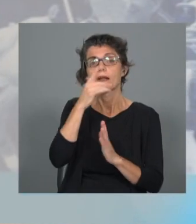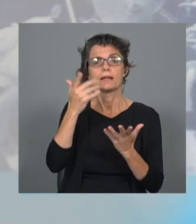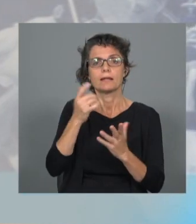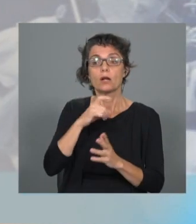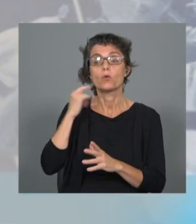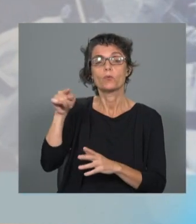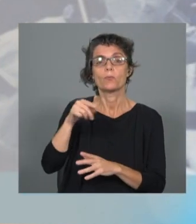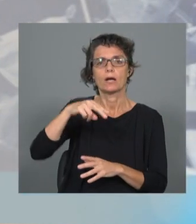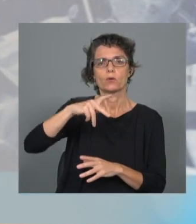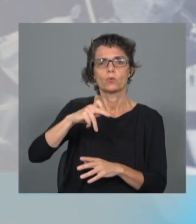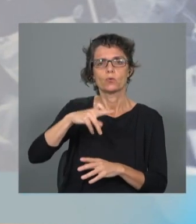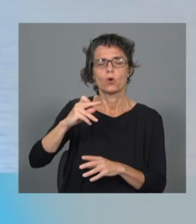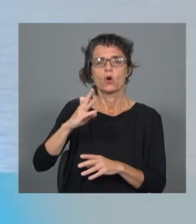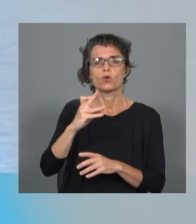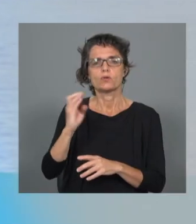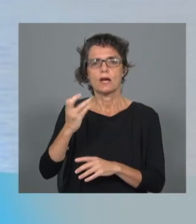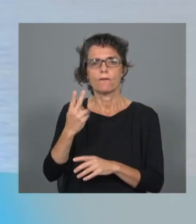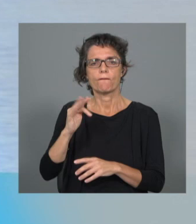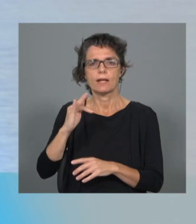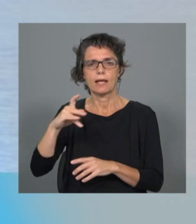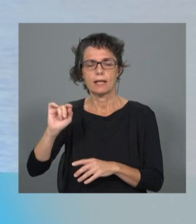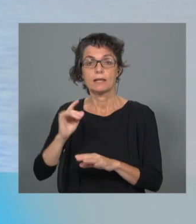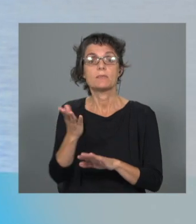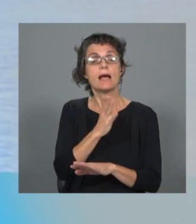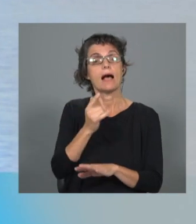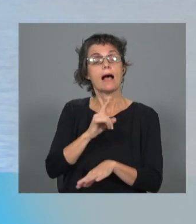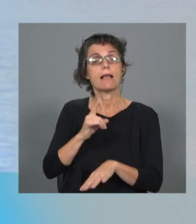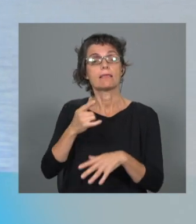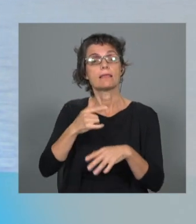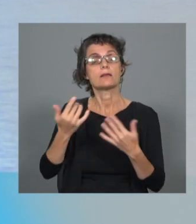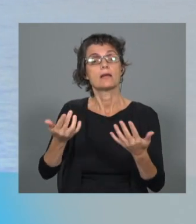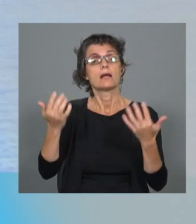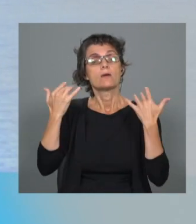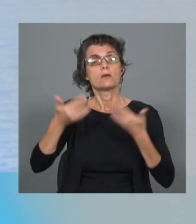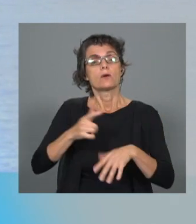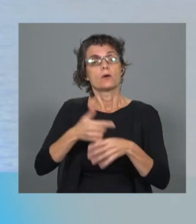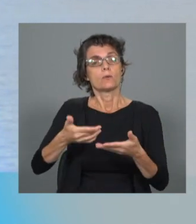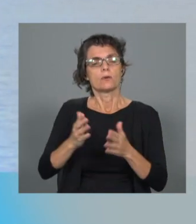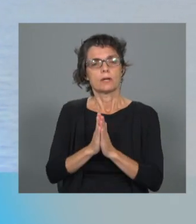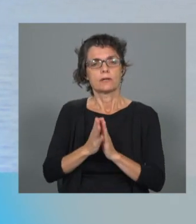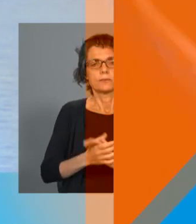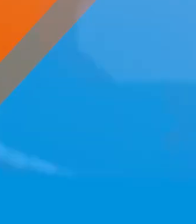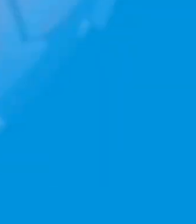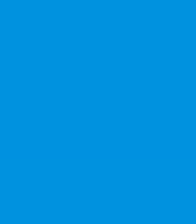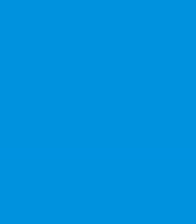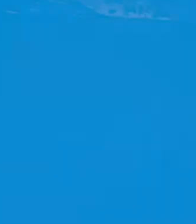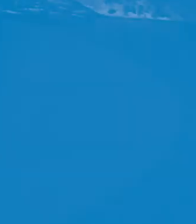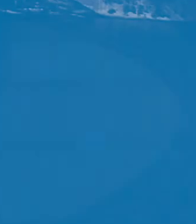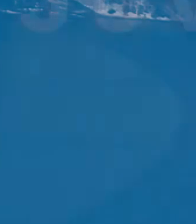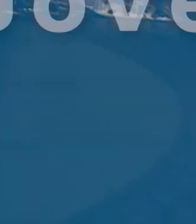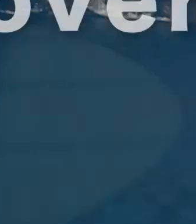Nuno Rosário Fernandes, após os temas que fazem a atualidade religiosa.